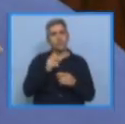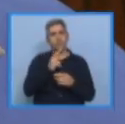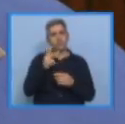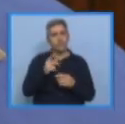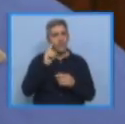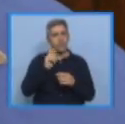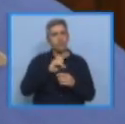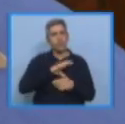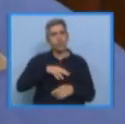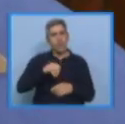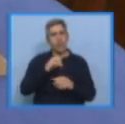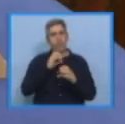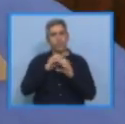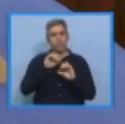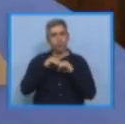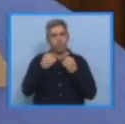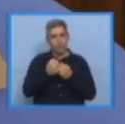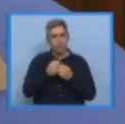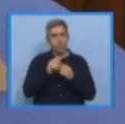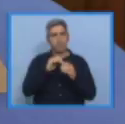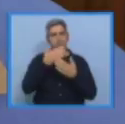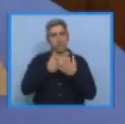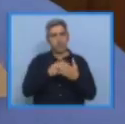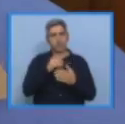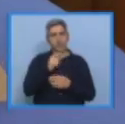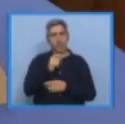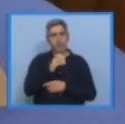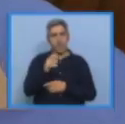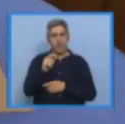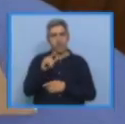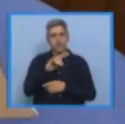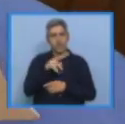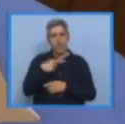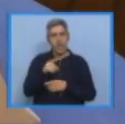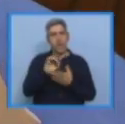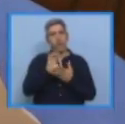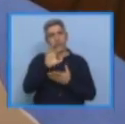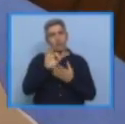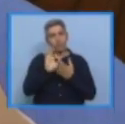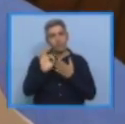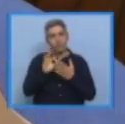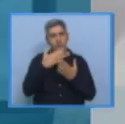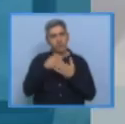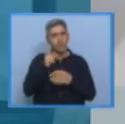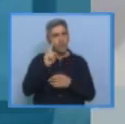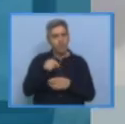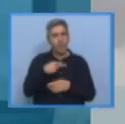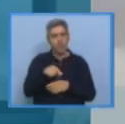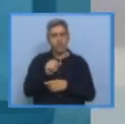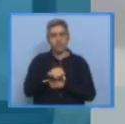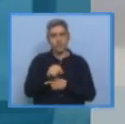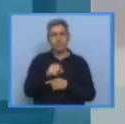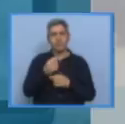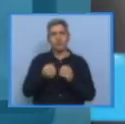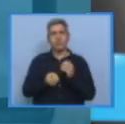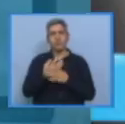este Dia Mundial das Comunicações Sociais, na página da Agência Eclésia há contributos específicos para viver este dia. Sim.